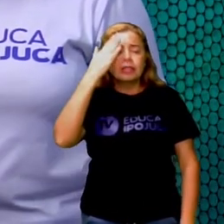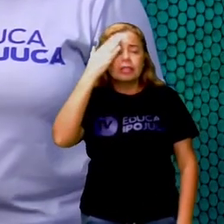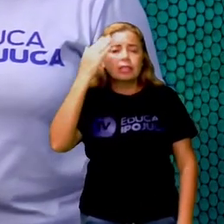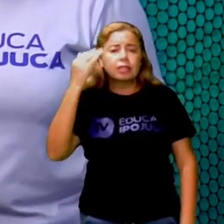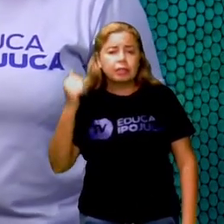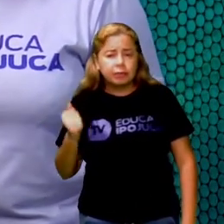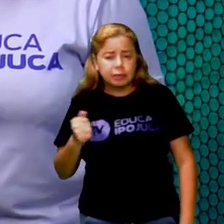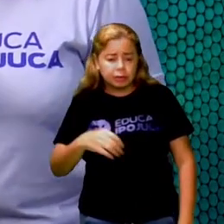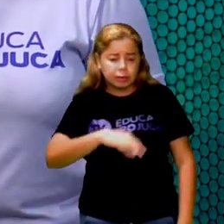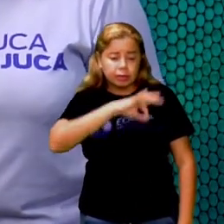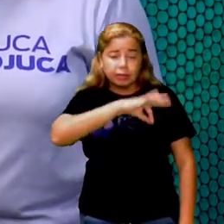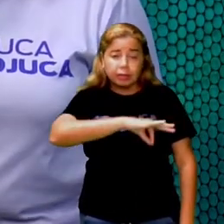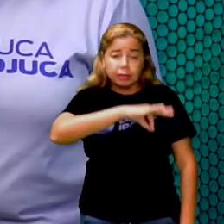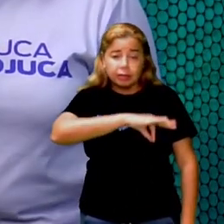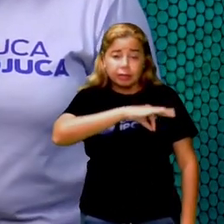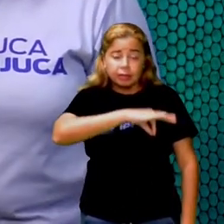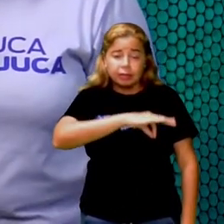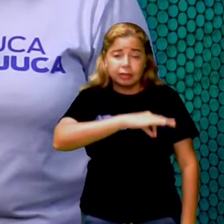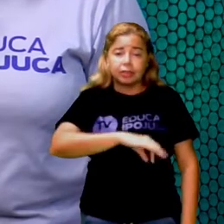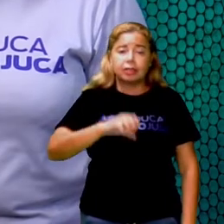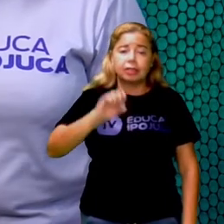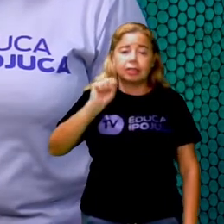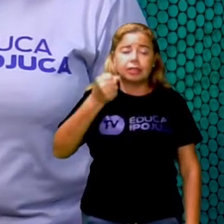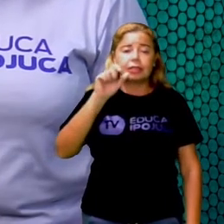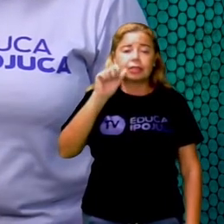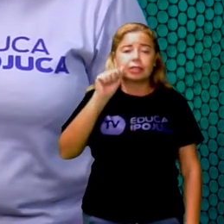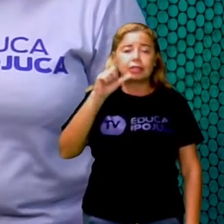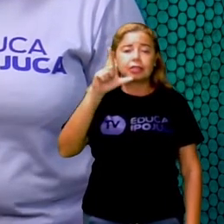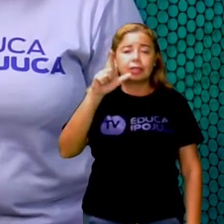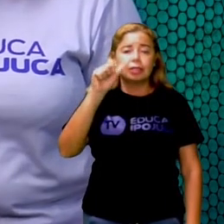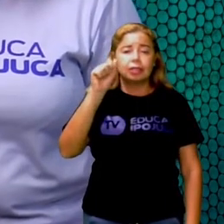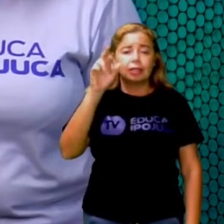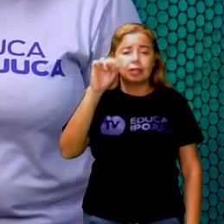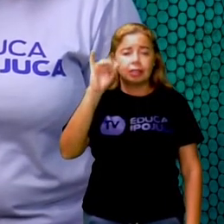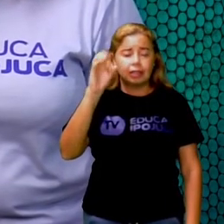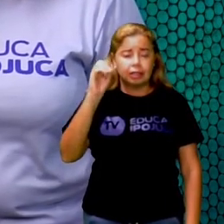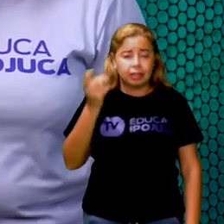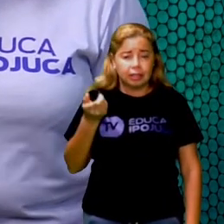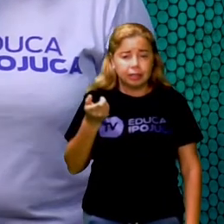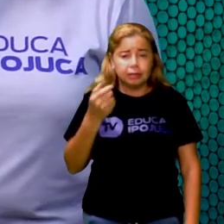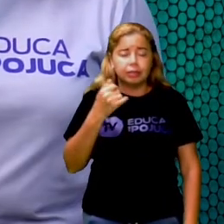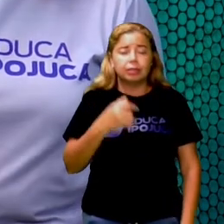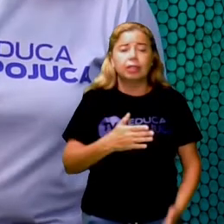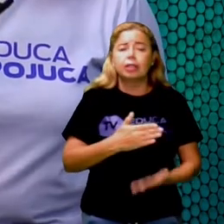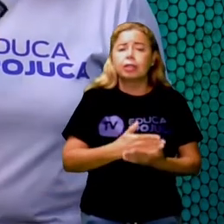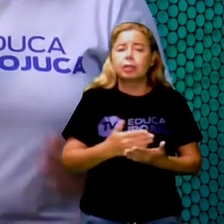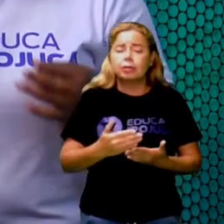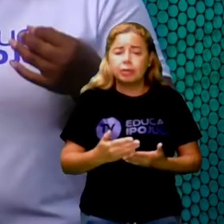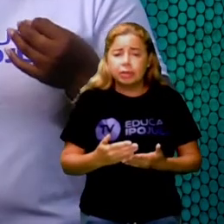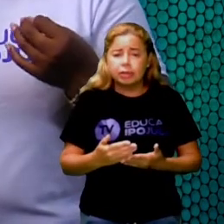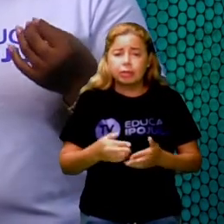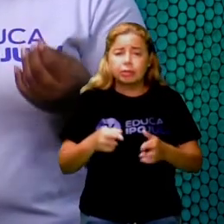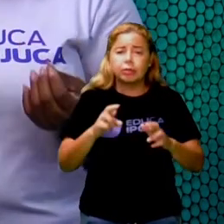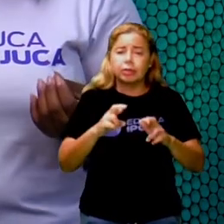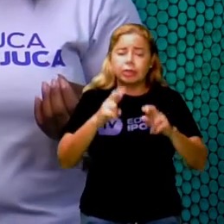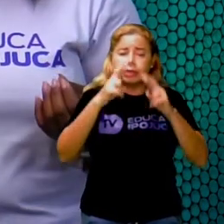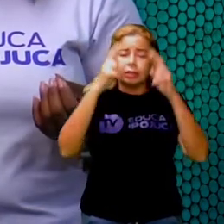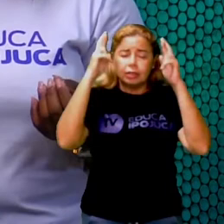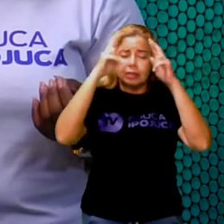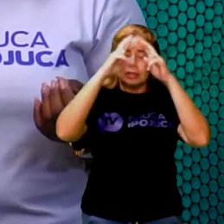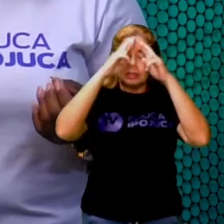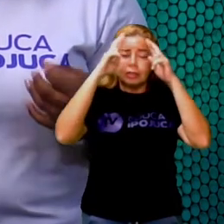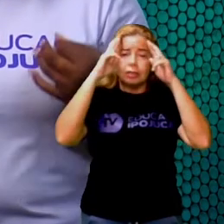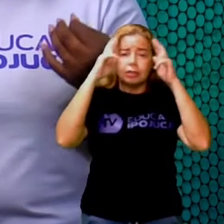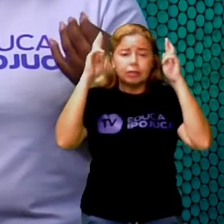palavra salário, surgiu num período romano, tá? E eles eram